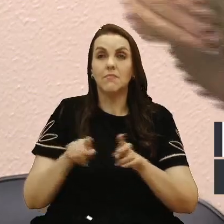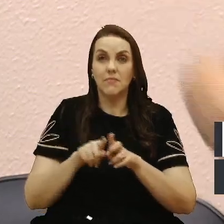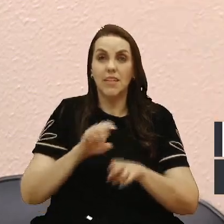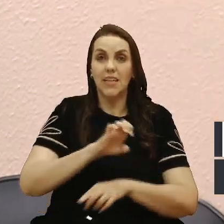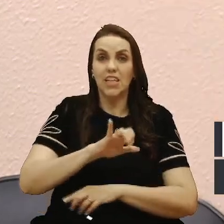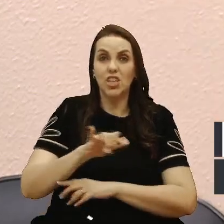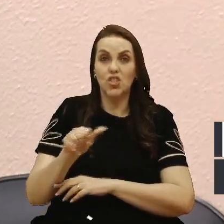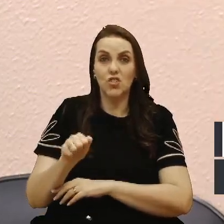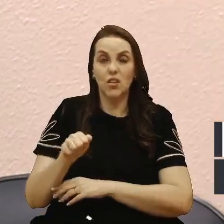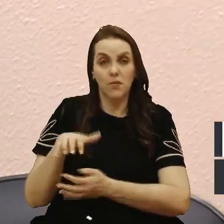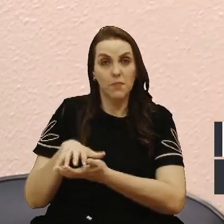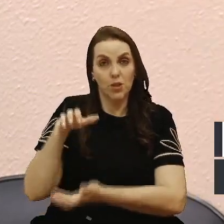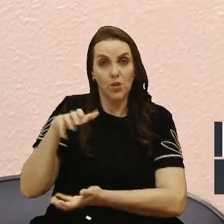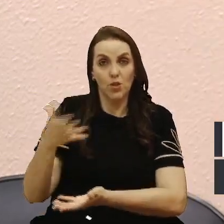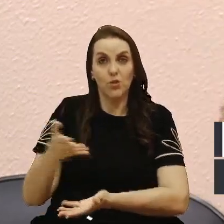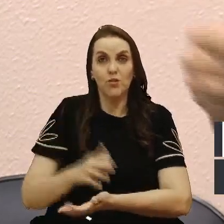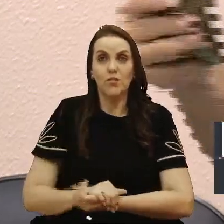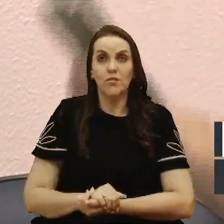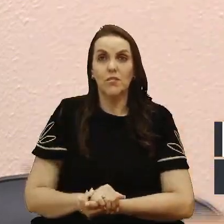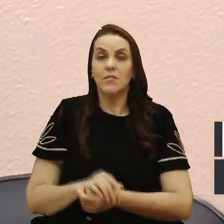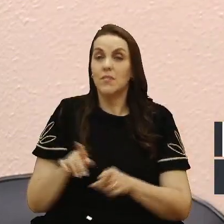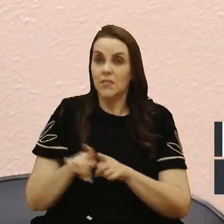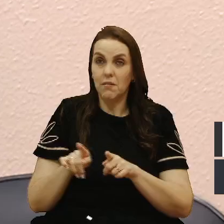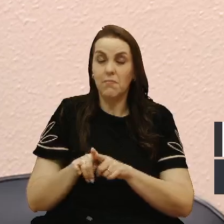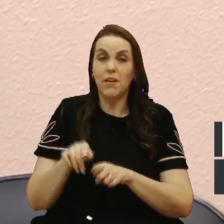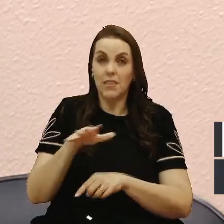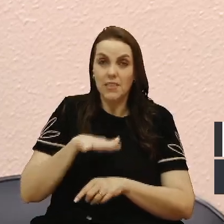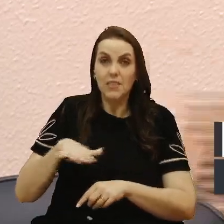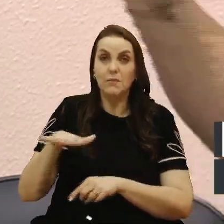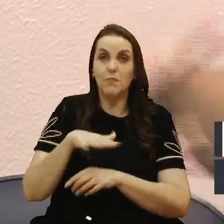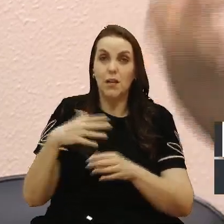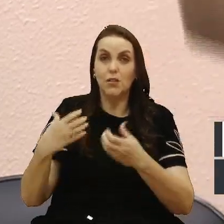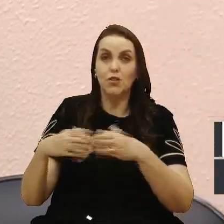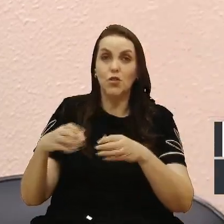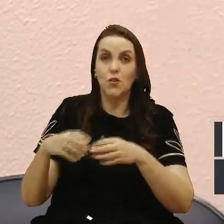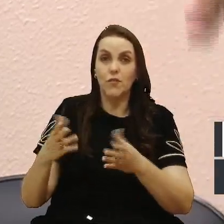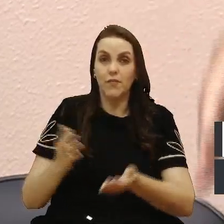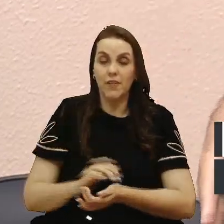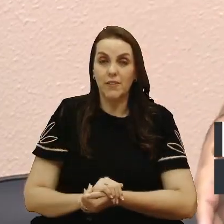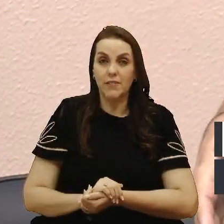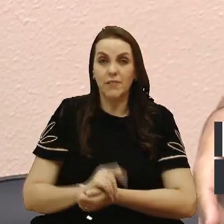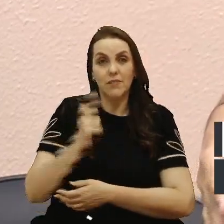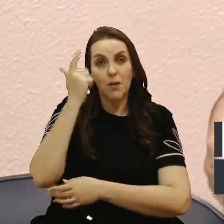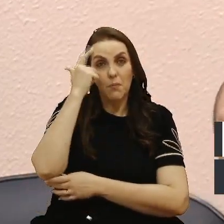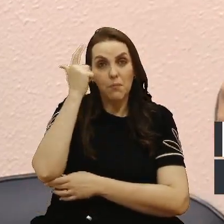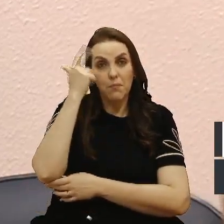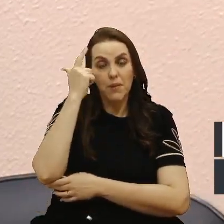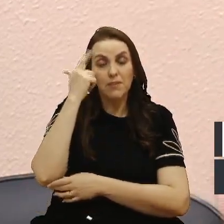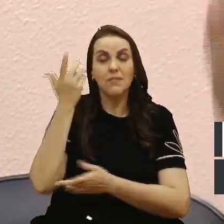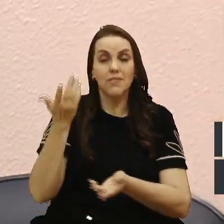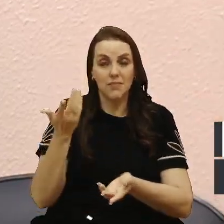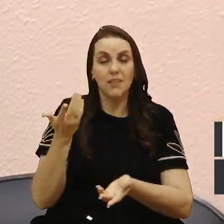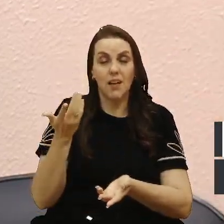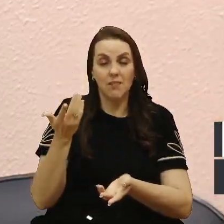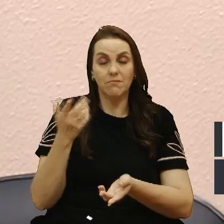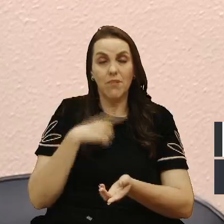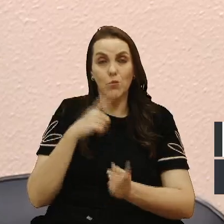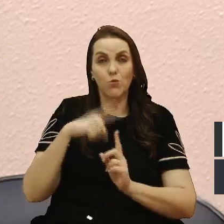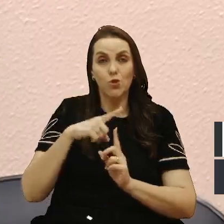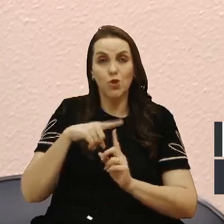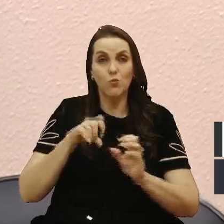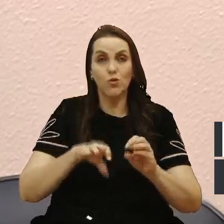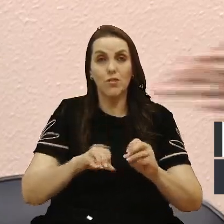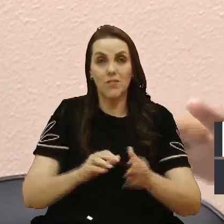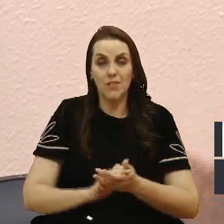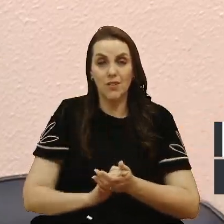EJA para idosos nos nossos espaços de convivências. Há de se repensar a modalidade, há de se fortalecer